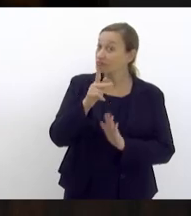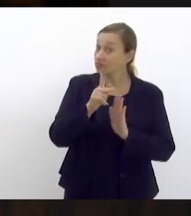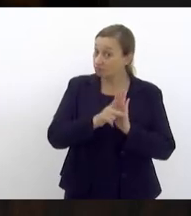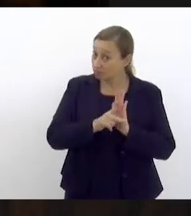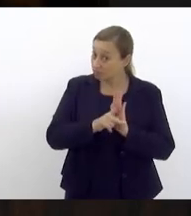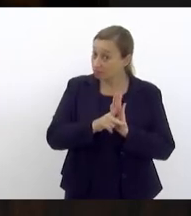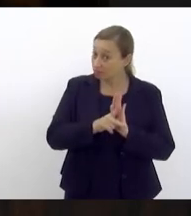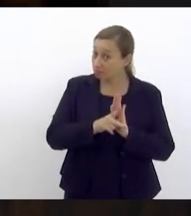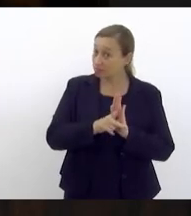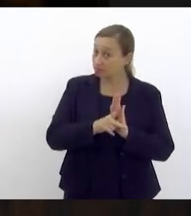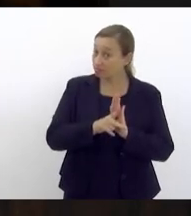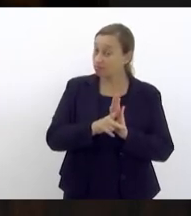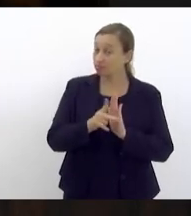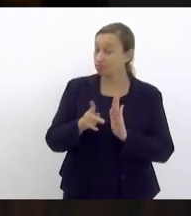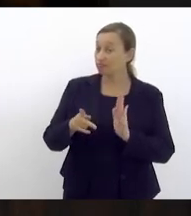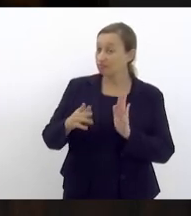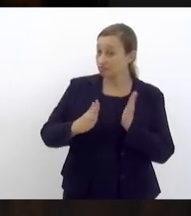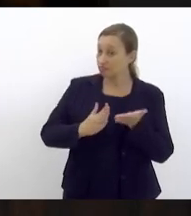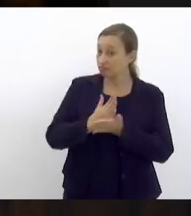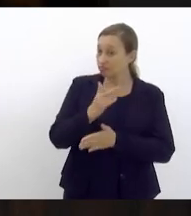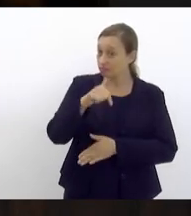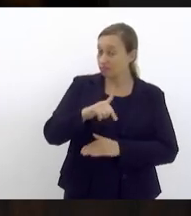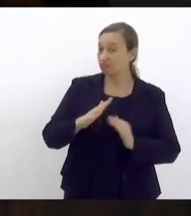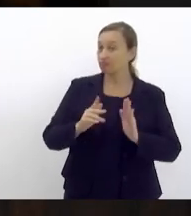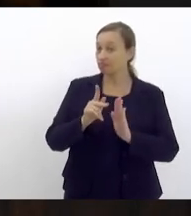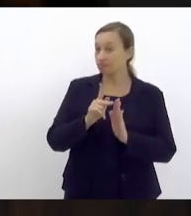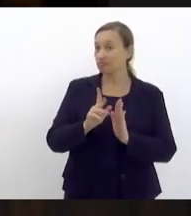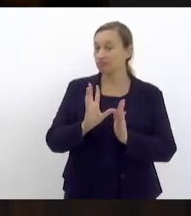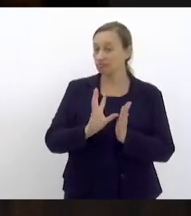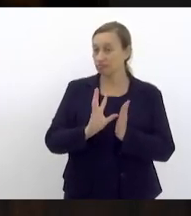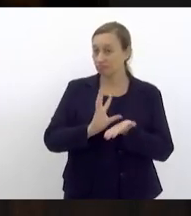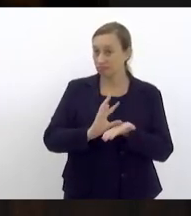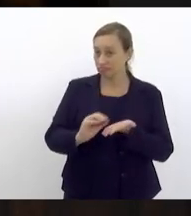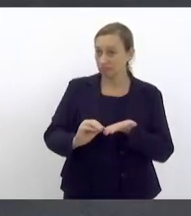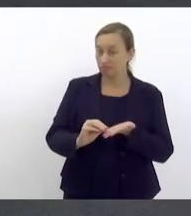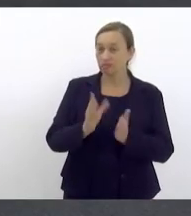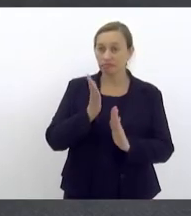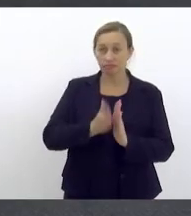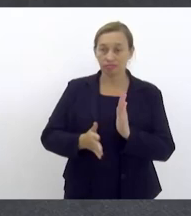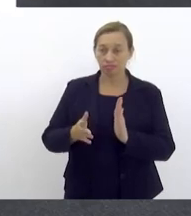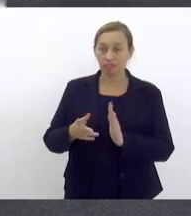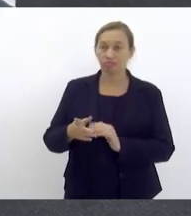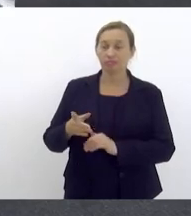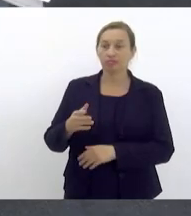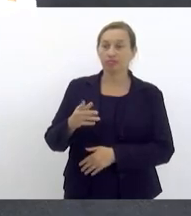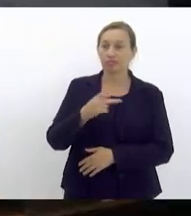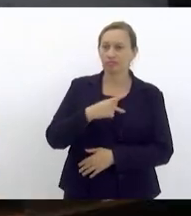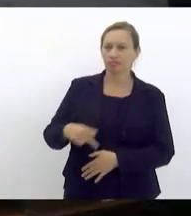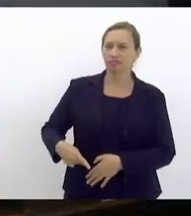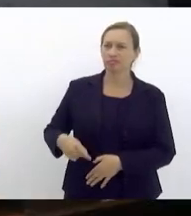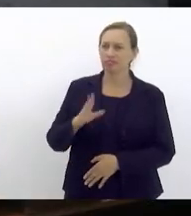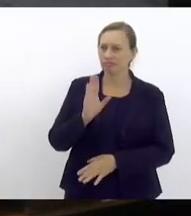um projeto para ser aprovado aqui na pauta o presidente muito obrigado